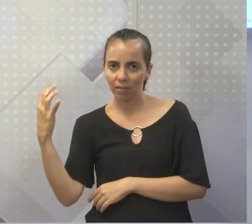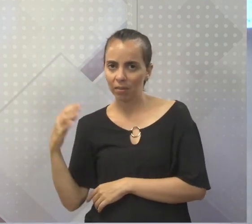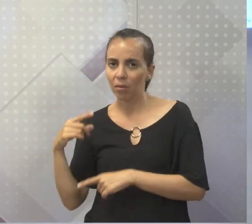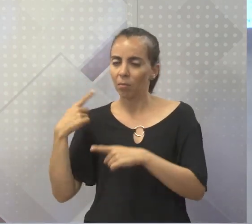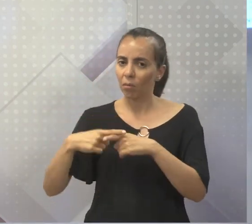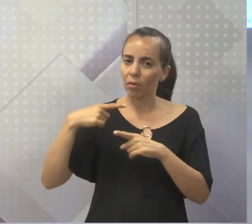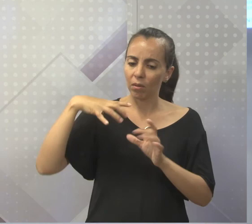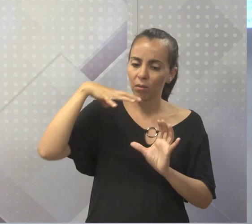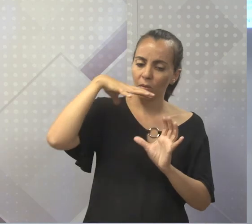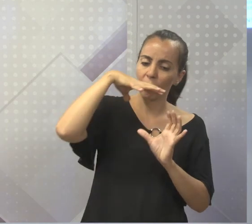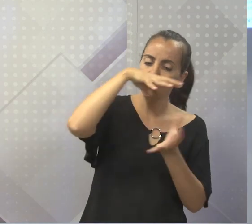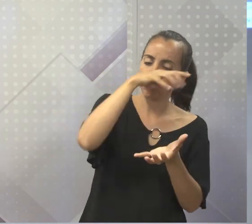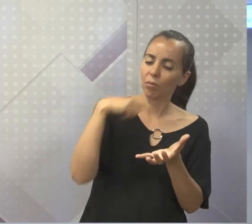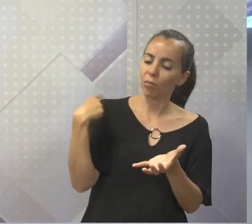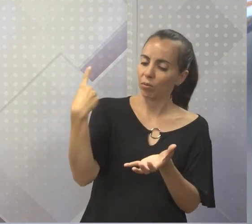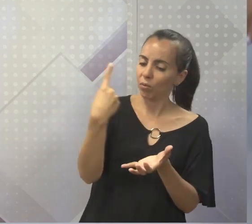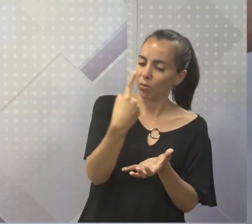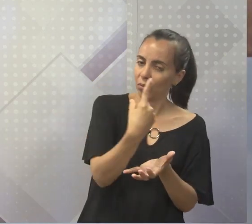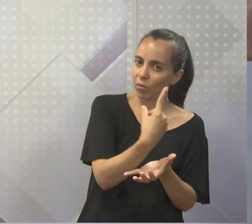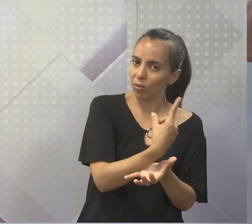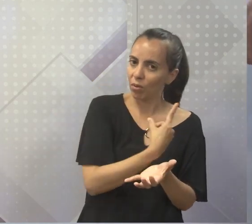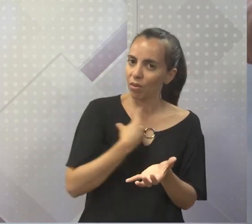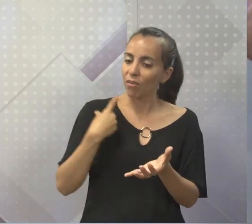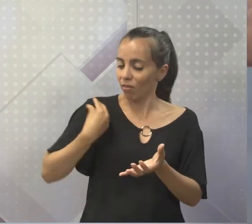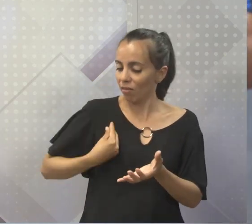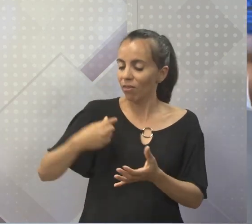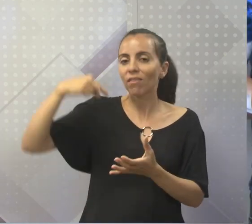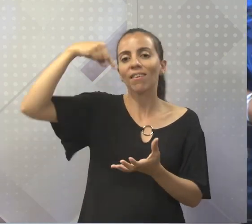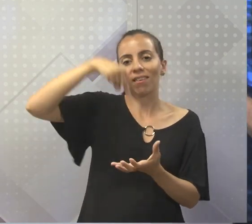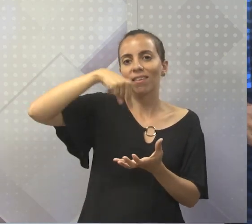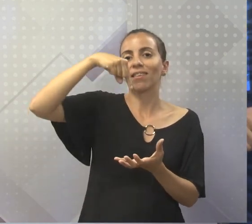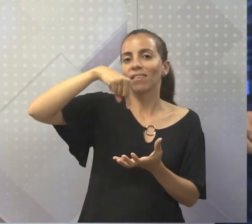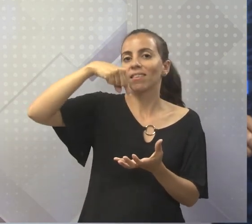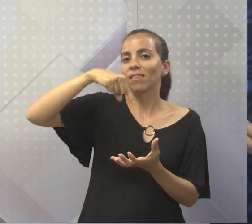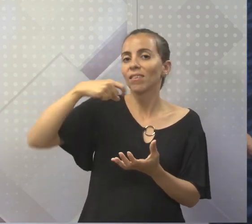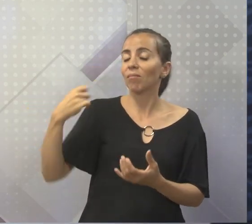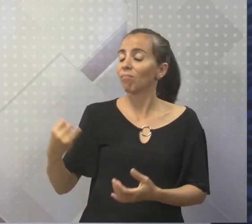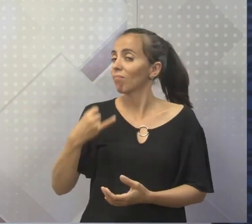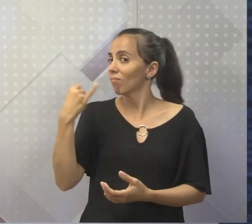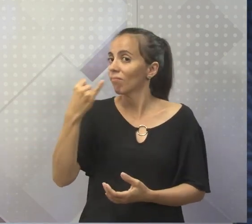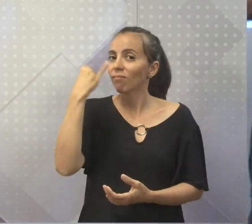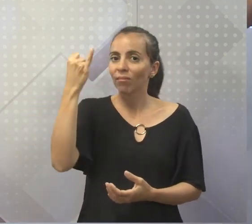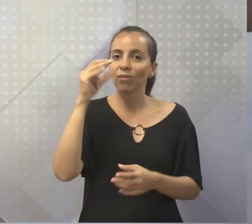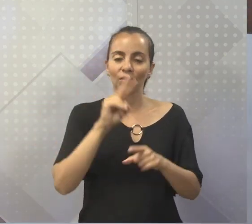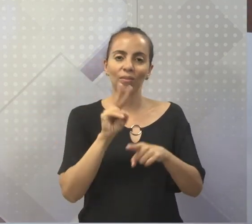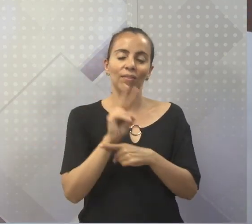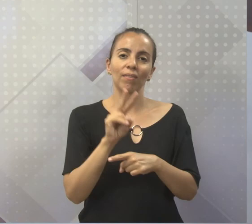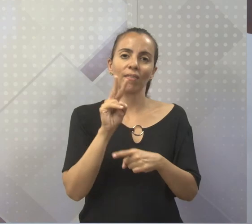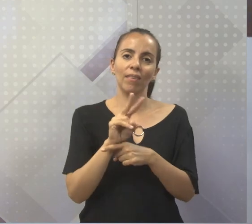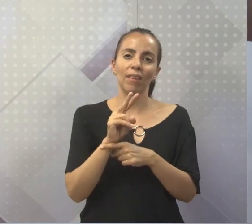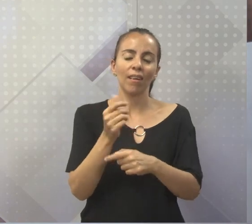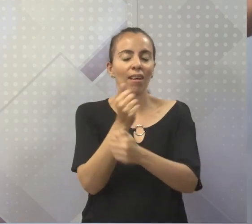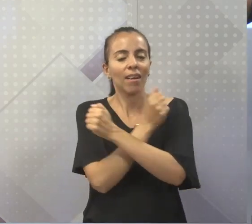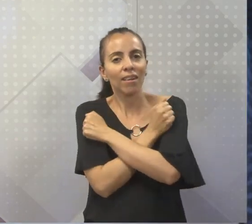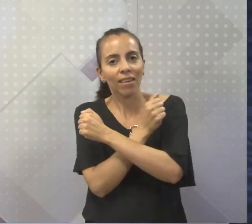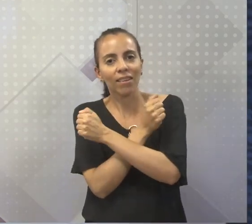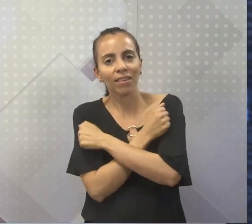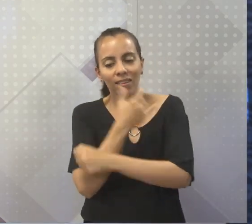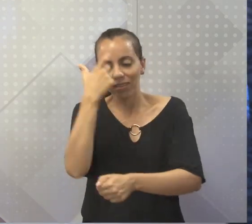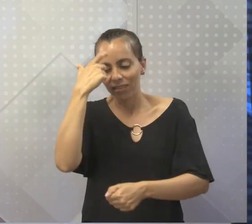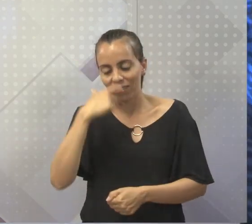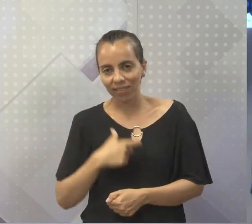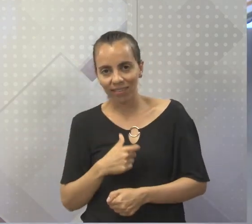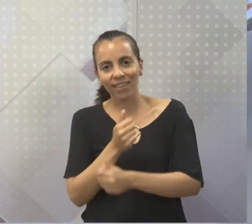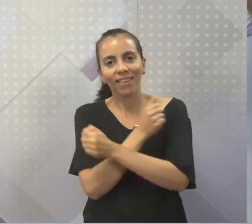é a casa de vocês que vocês tem muito tempo para viver nele tá bom Um abraço do professor saiu mala